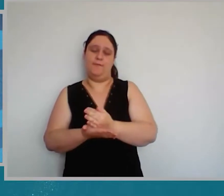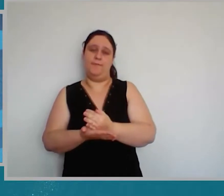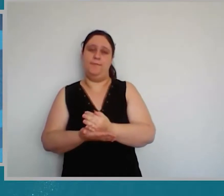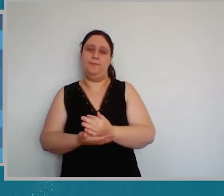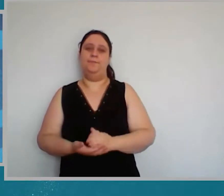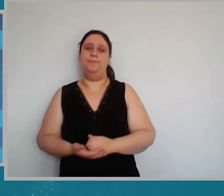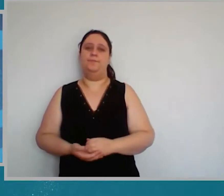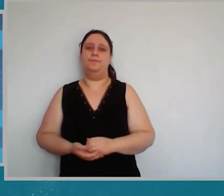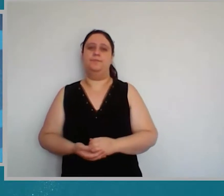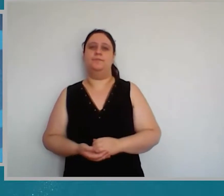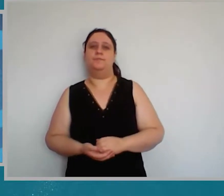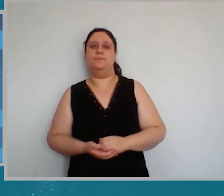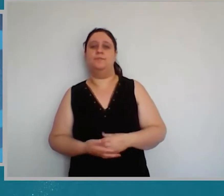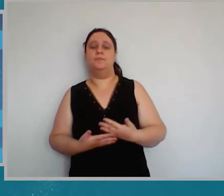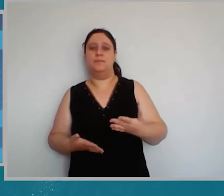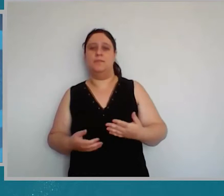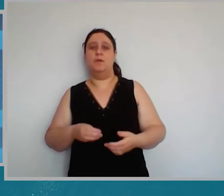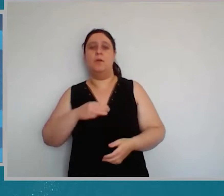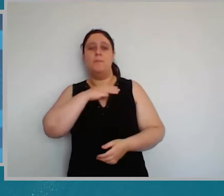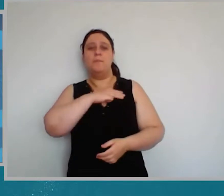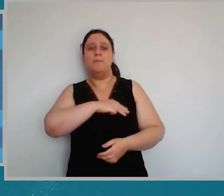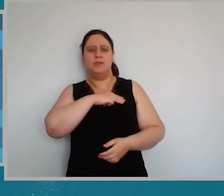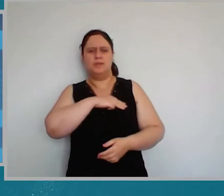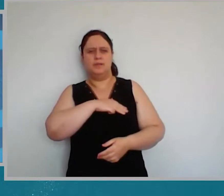O livro de Mateus foi escrito